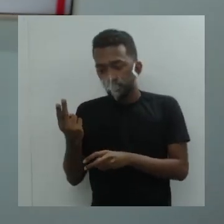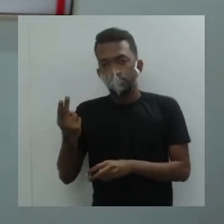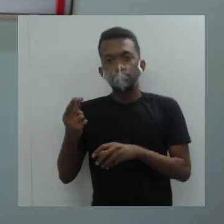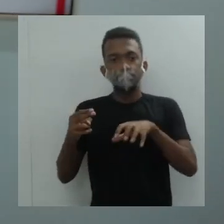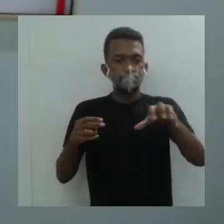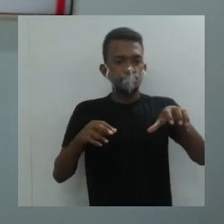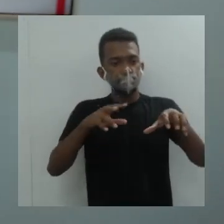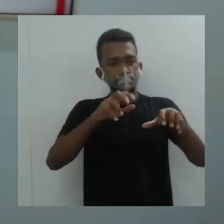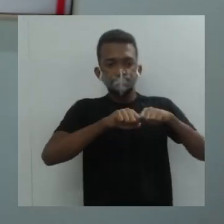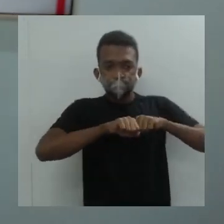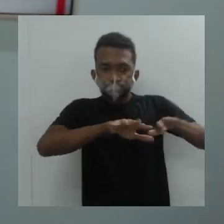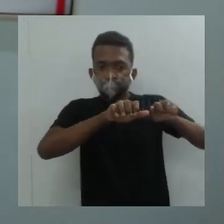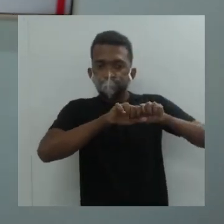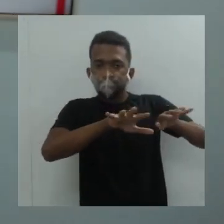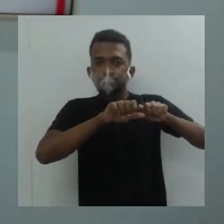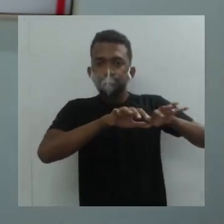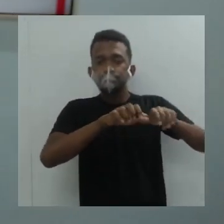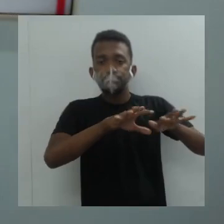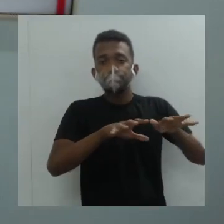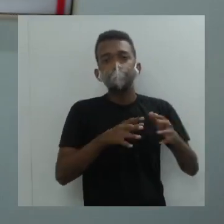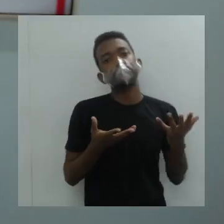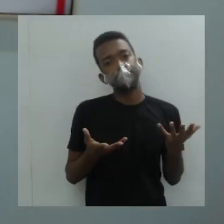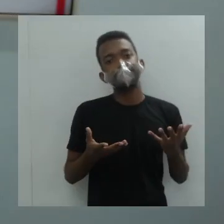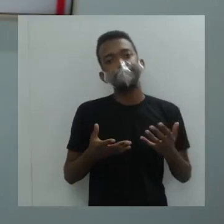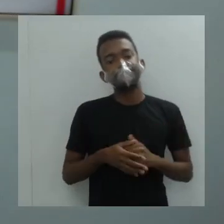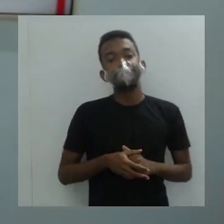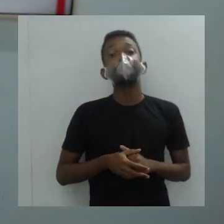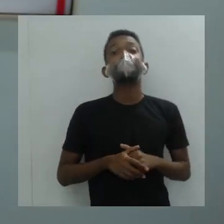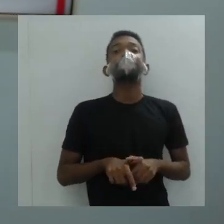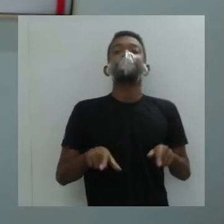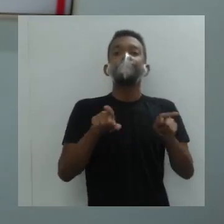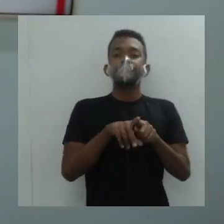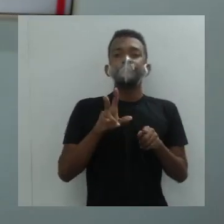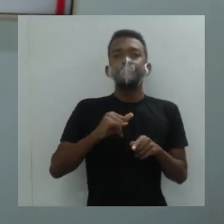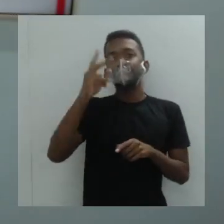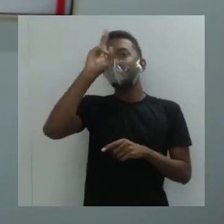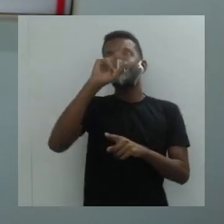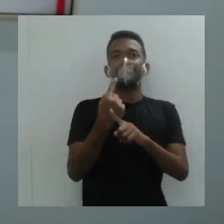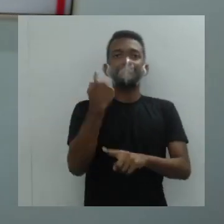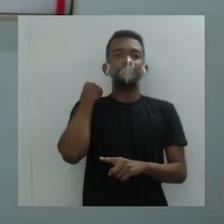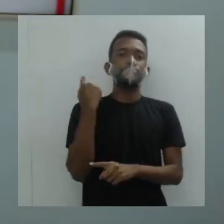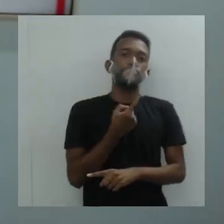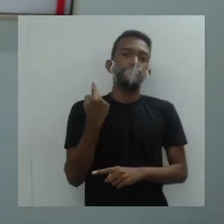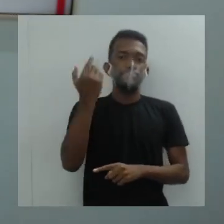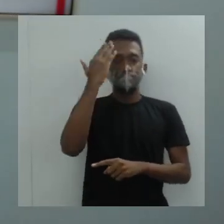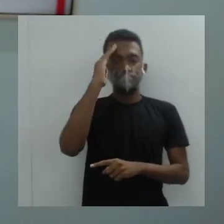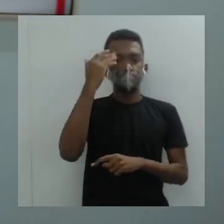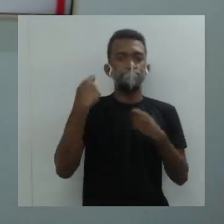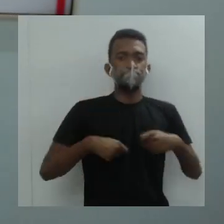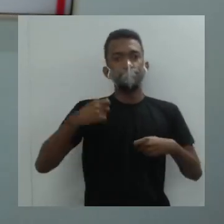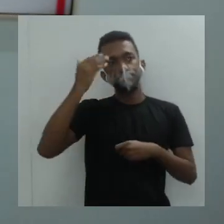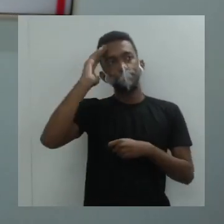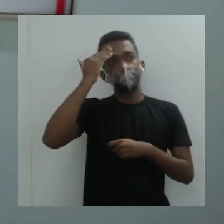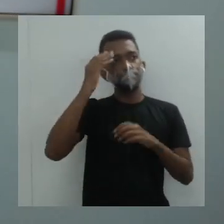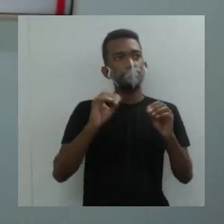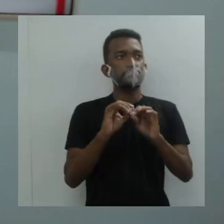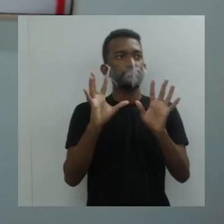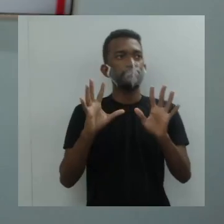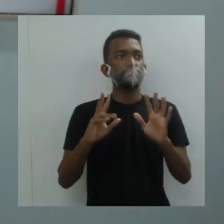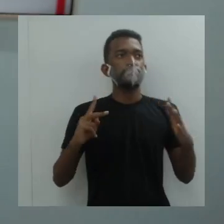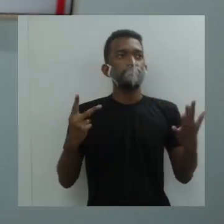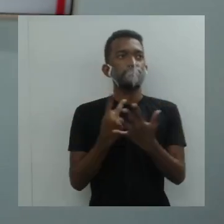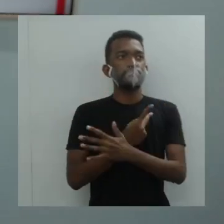de povoamento. Isso mesmo. A gente vai resgatar, porque a gente precisa entender que